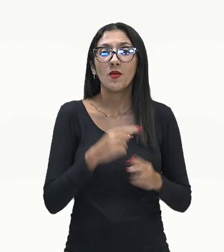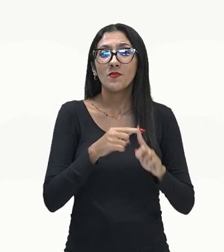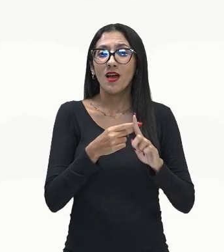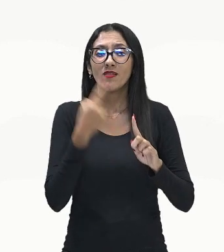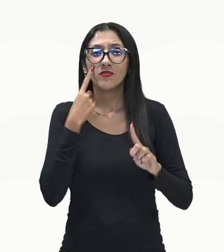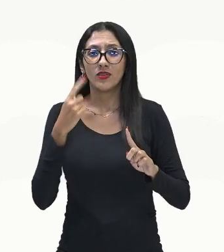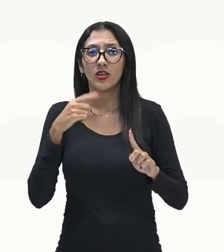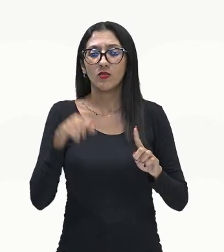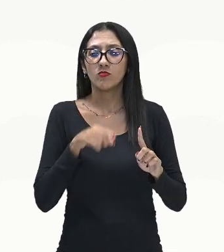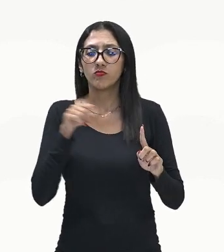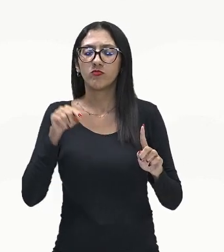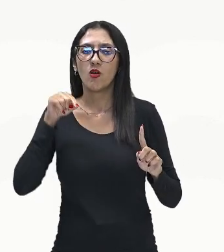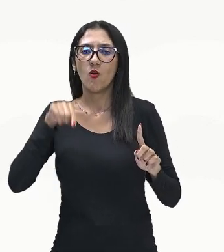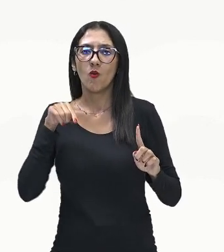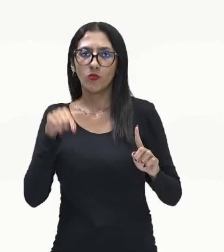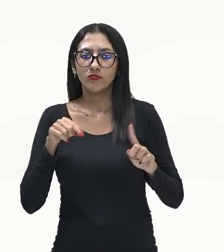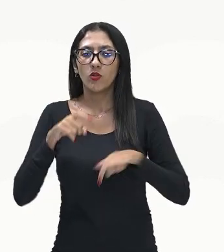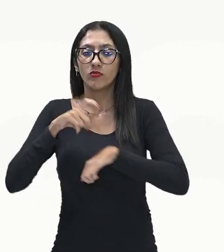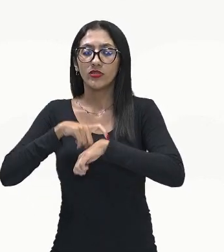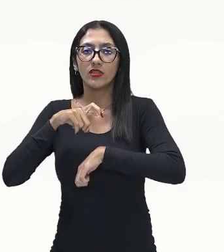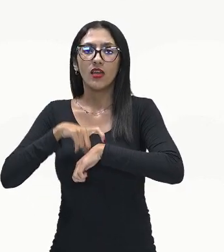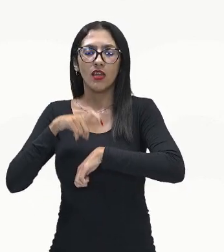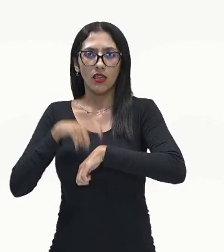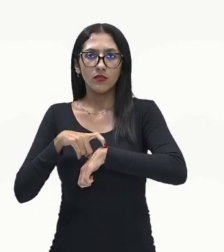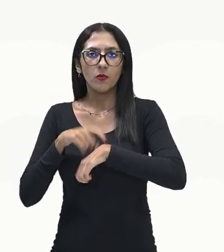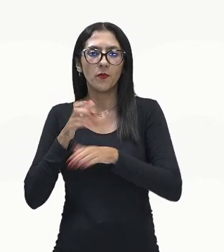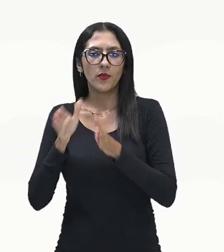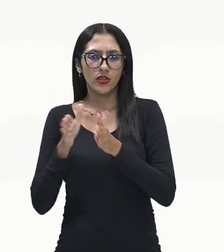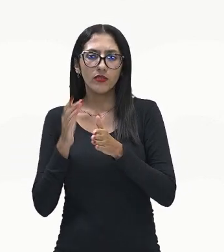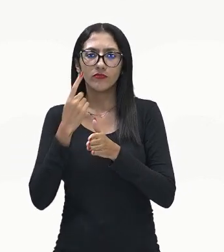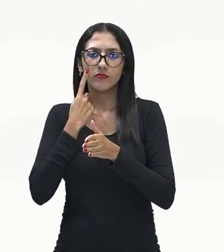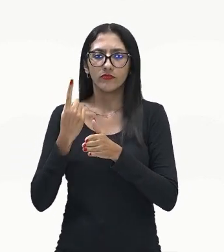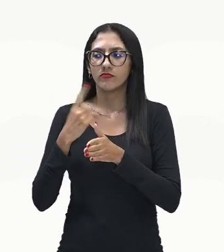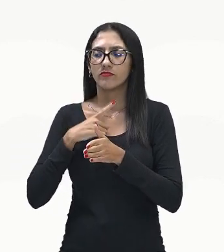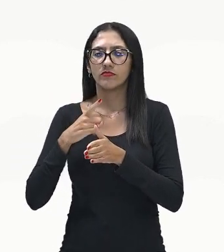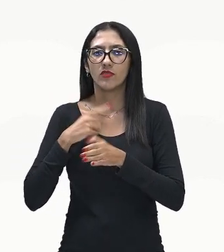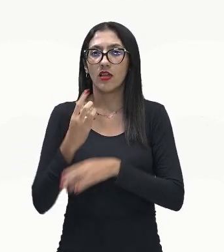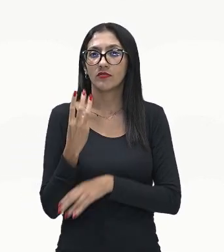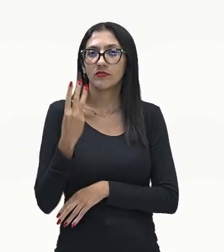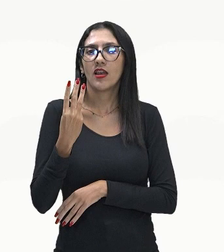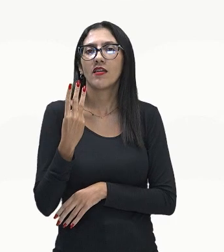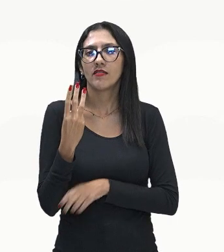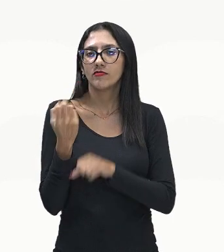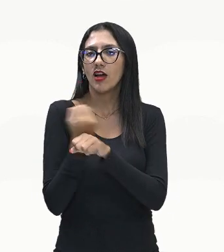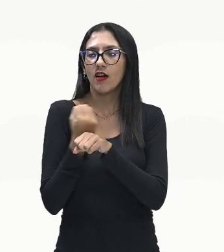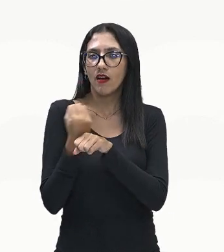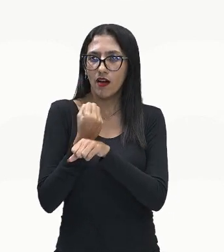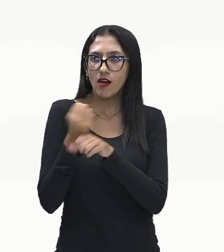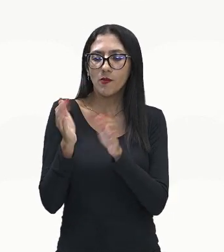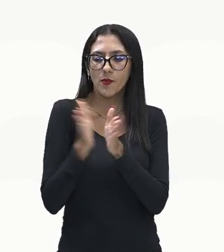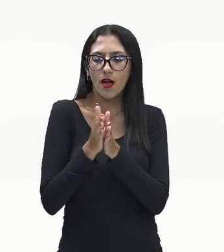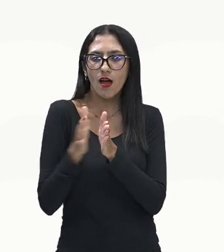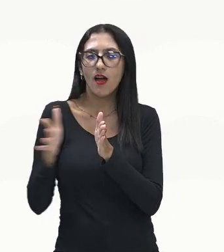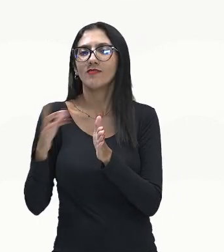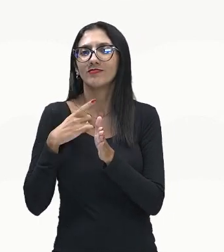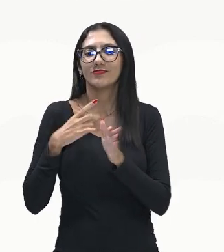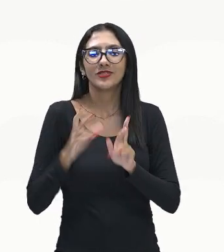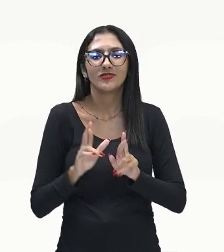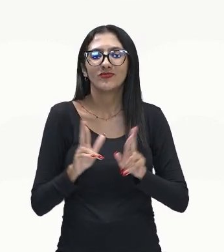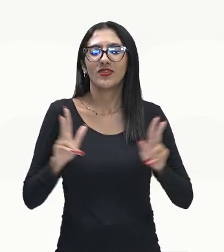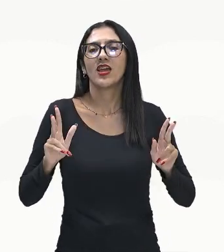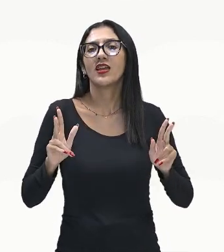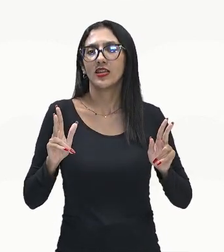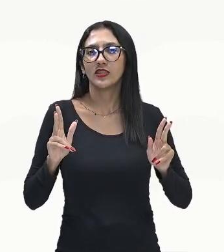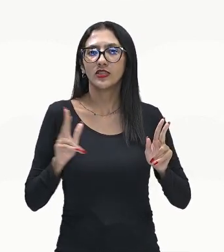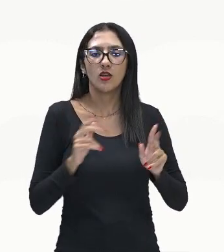período de tempo que nós estamos aqui dando o prazo, né? São 3 anos, ou seja, estão em períodos diferentes, né? Um